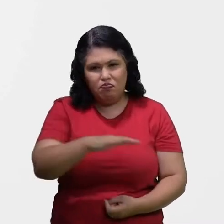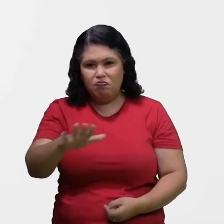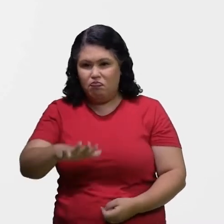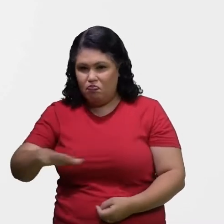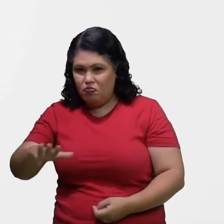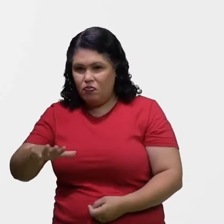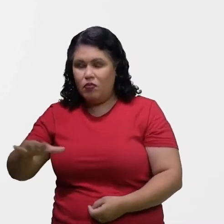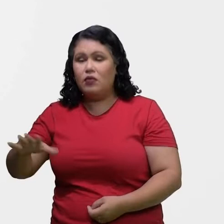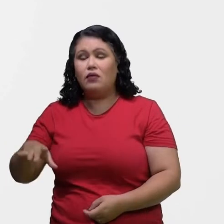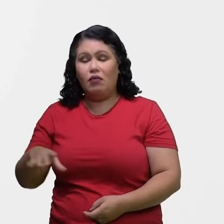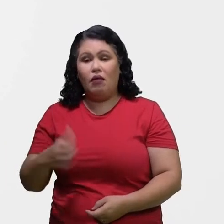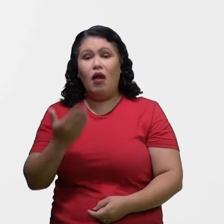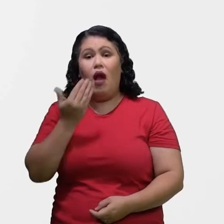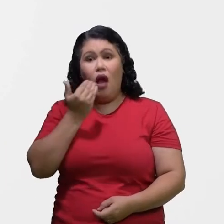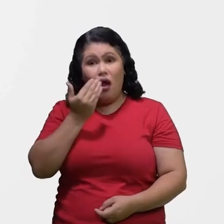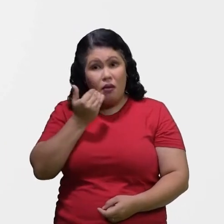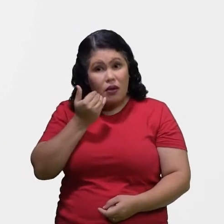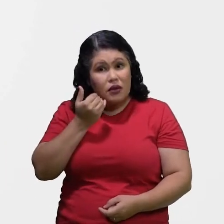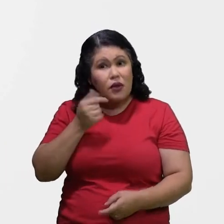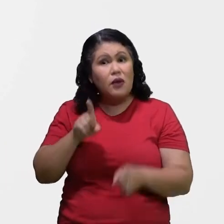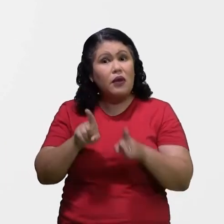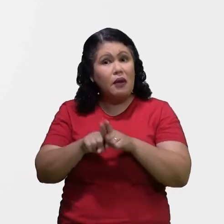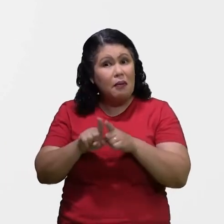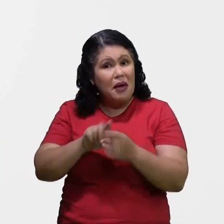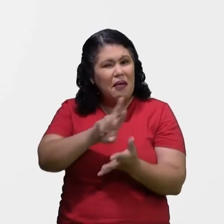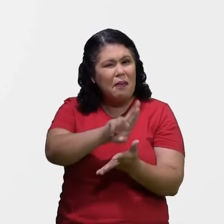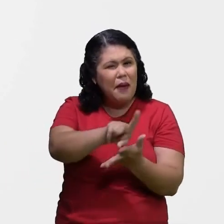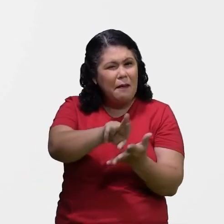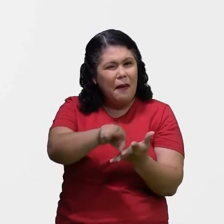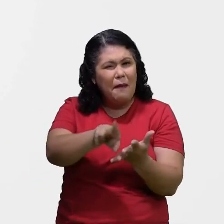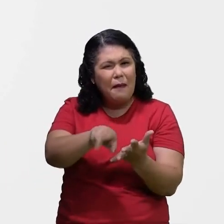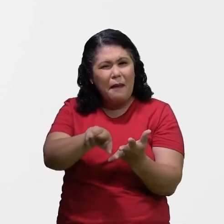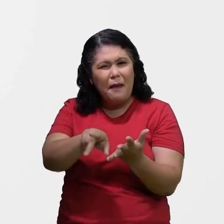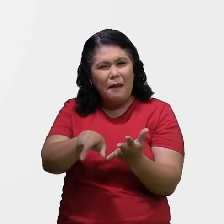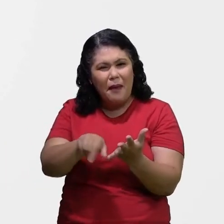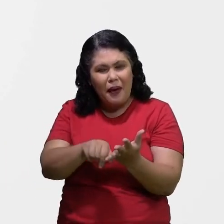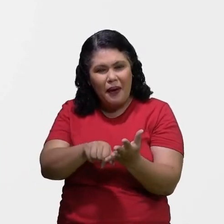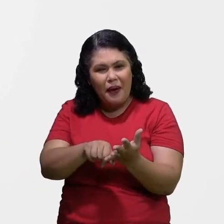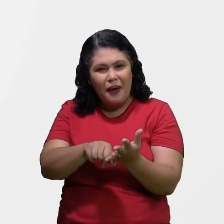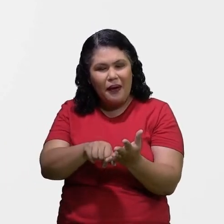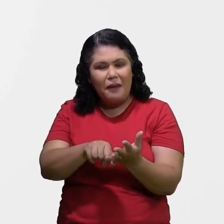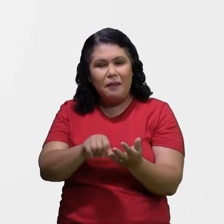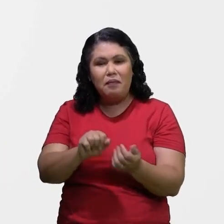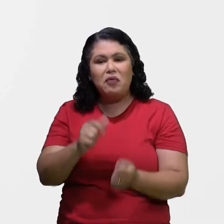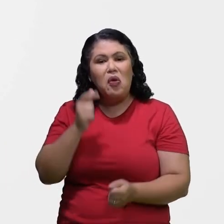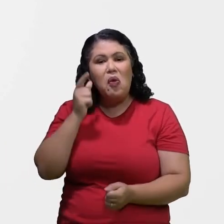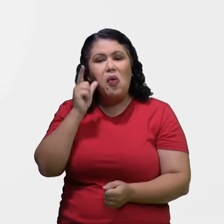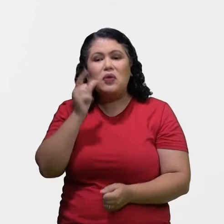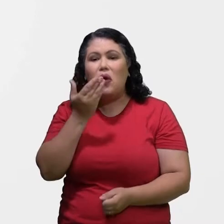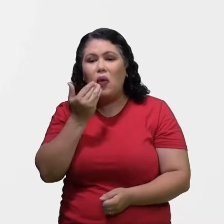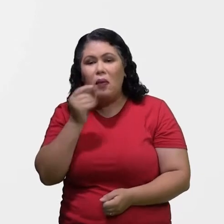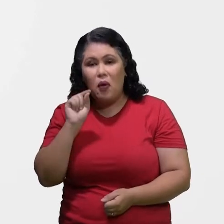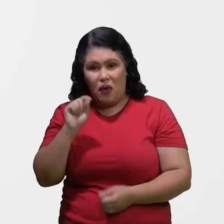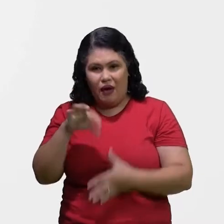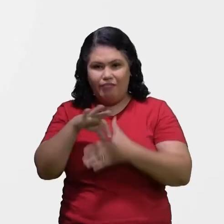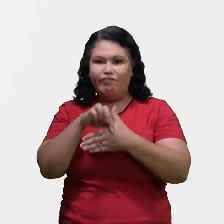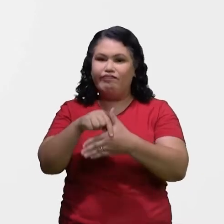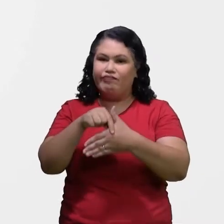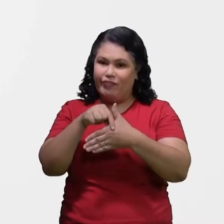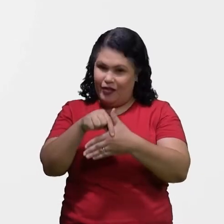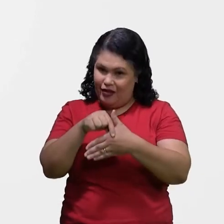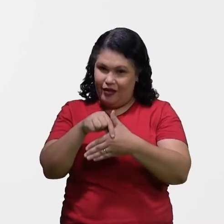alimentação também foi uma alimentação mais diversificada, né? E a alimentação dele qual é?